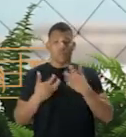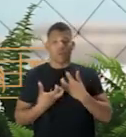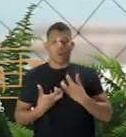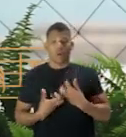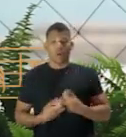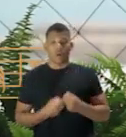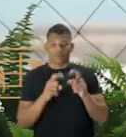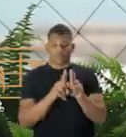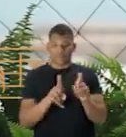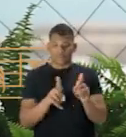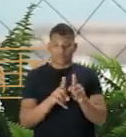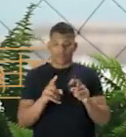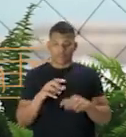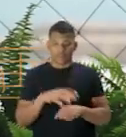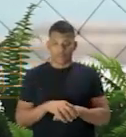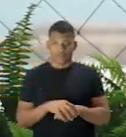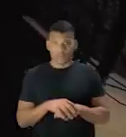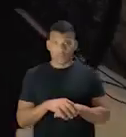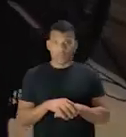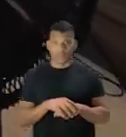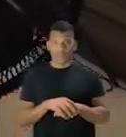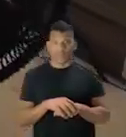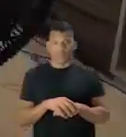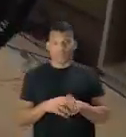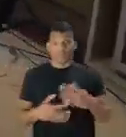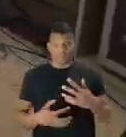o próprio mal também se cansa,